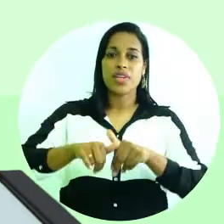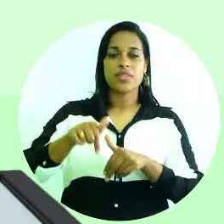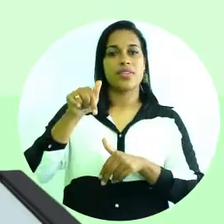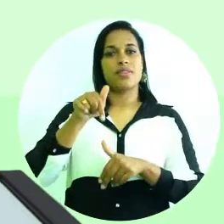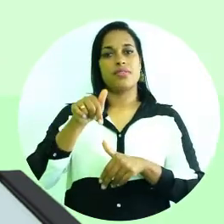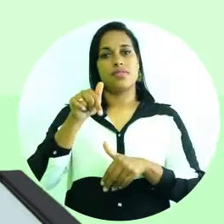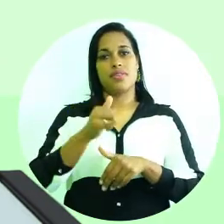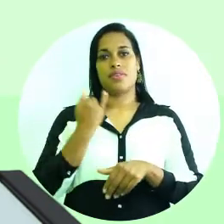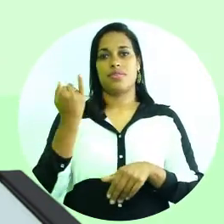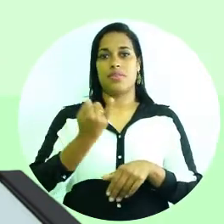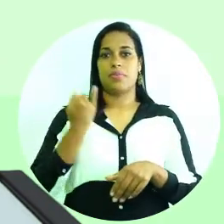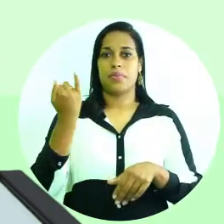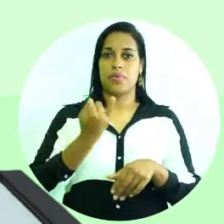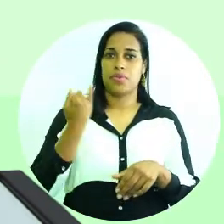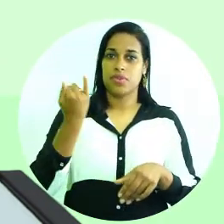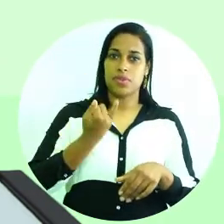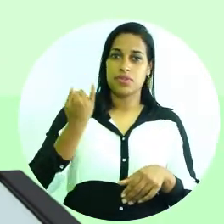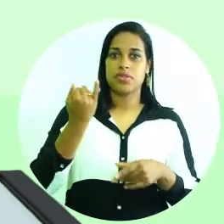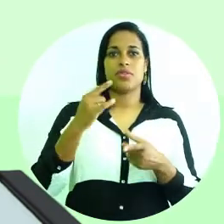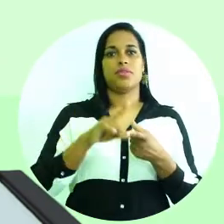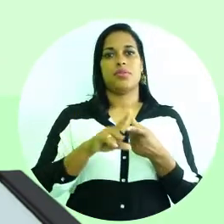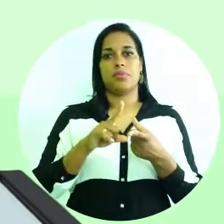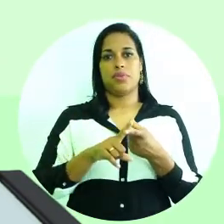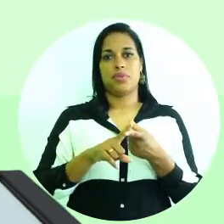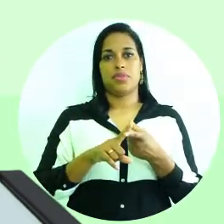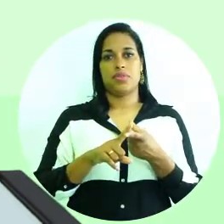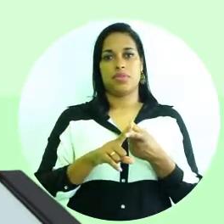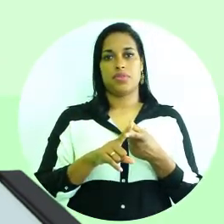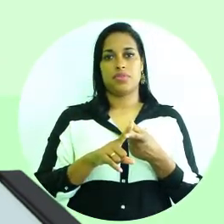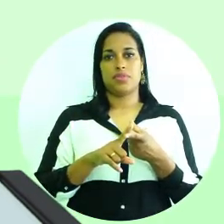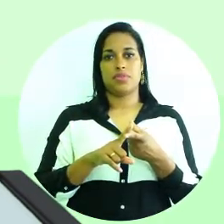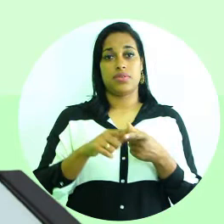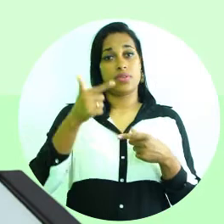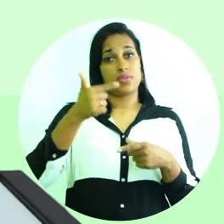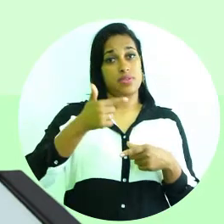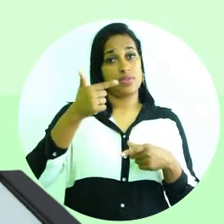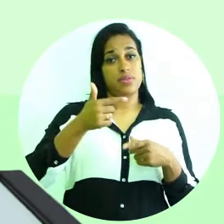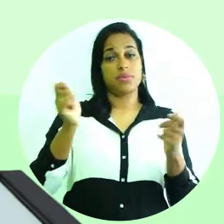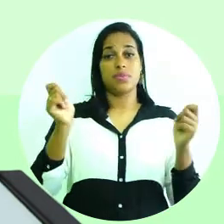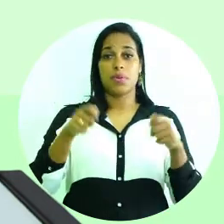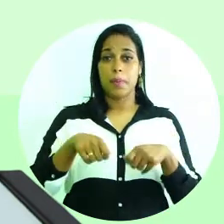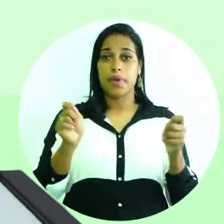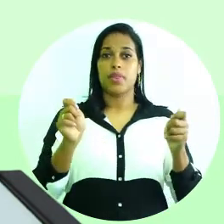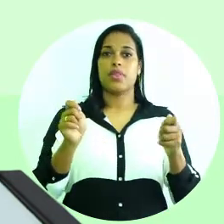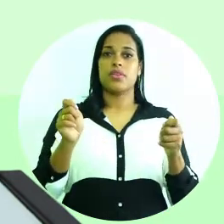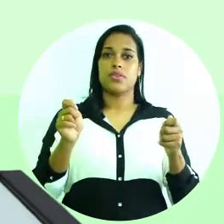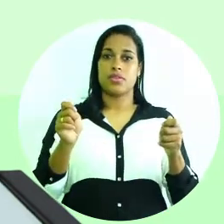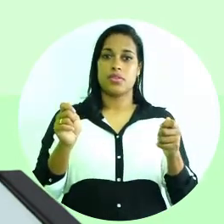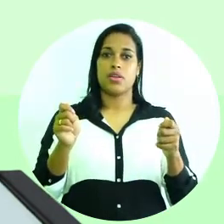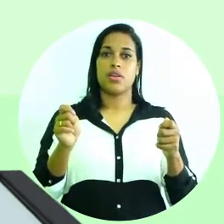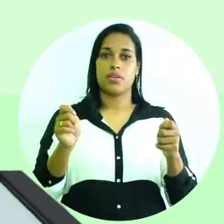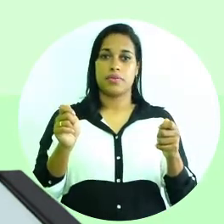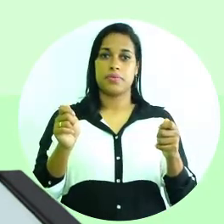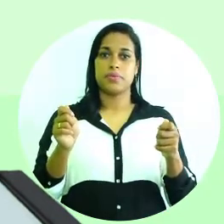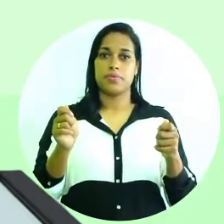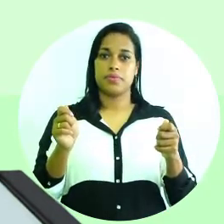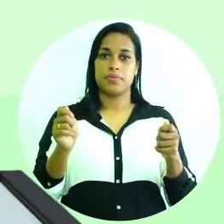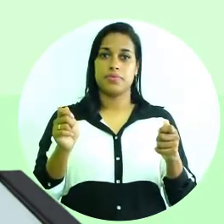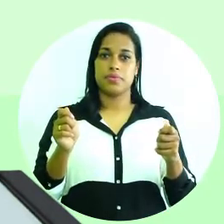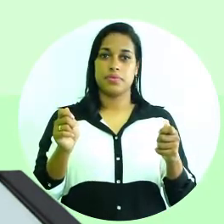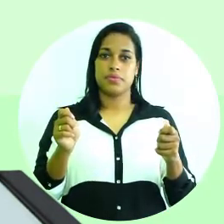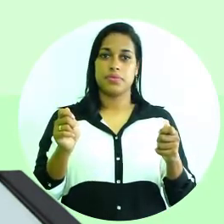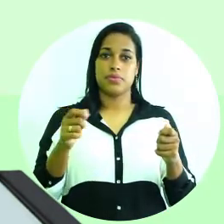Qual a finalidade e a sua importância? Em seguida, na segunda competência, iremos